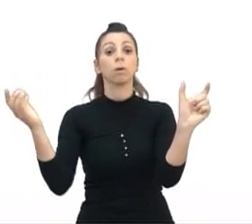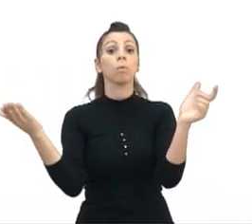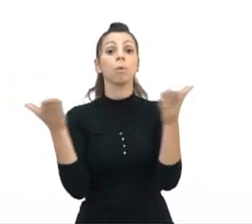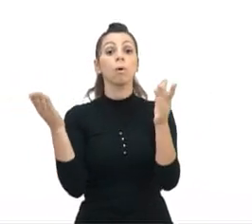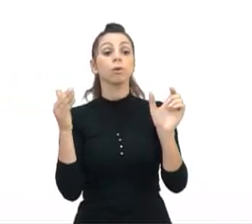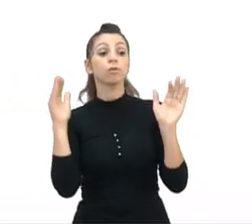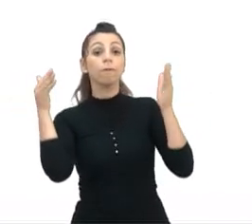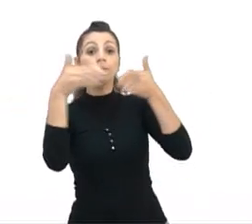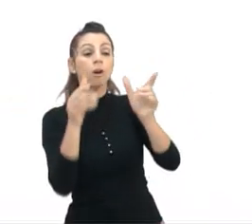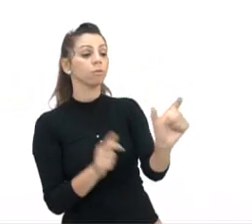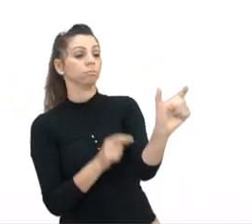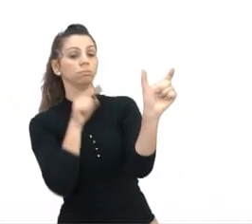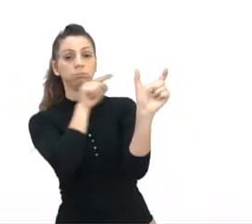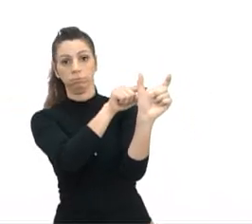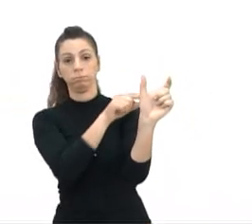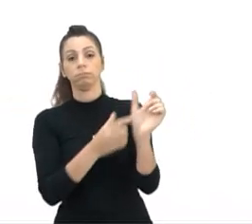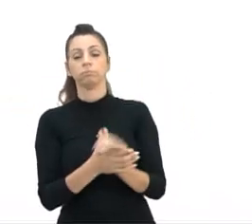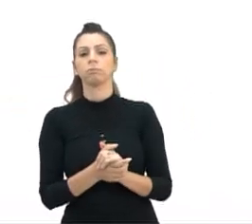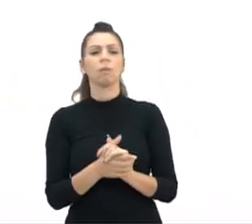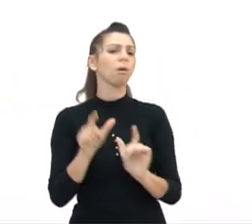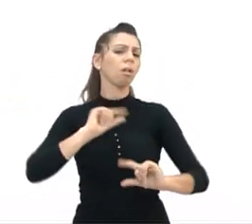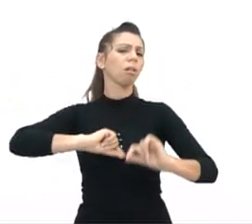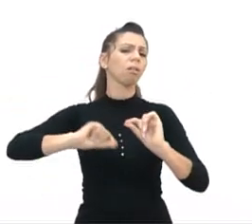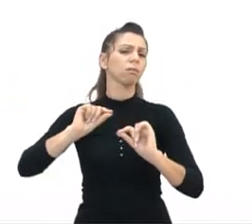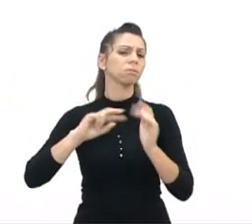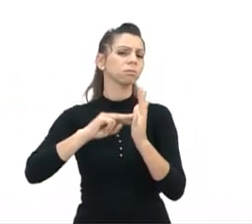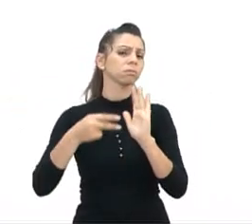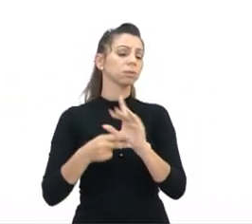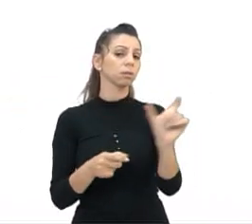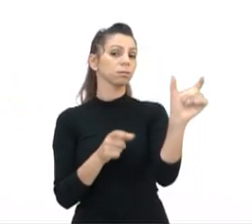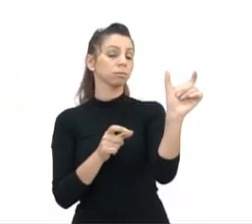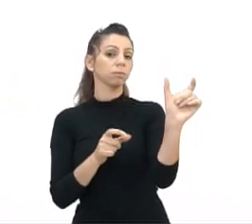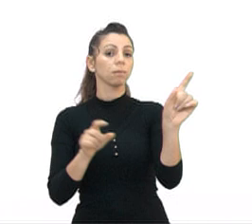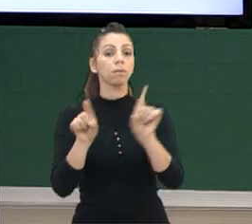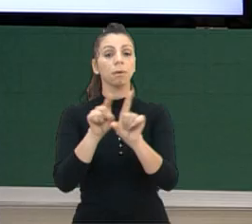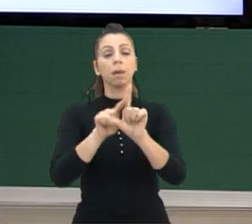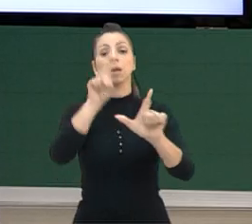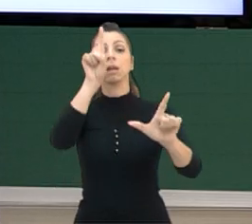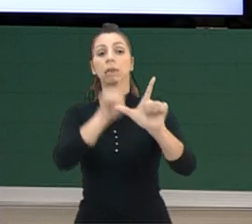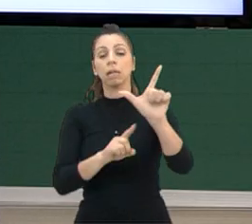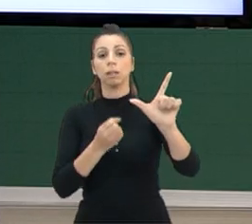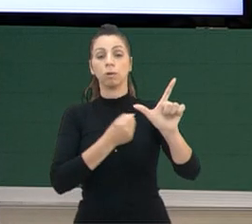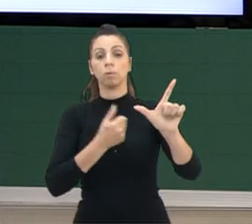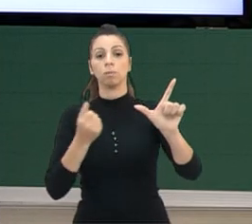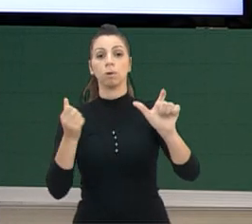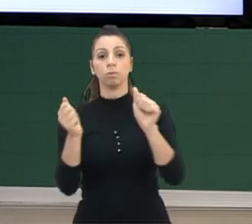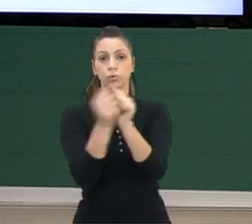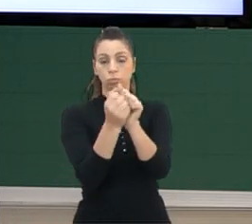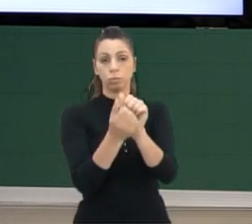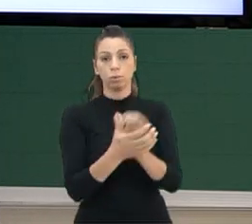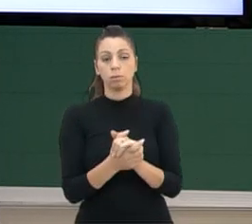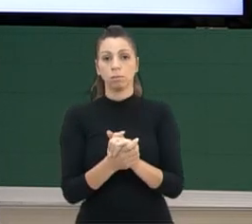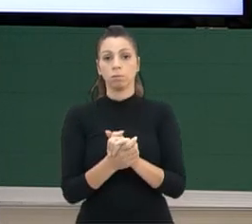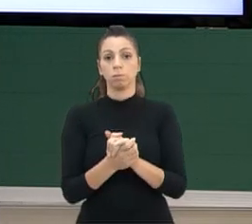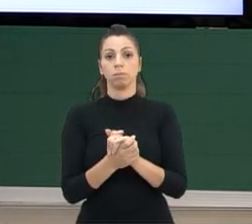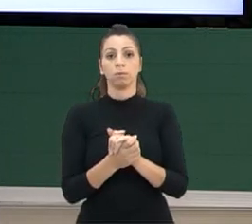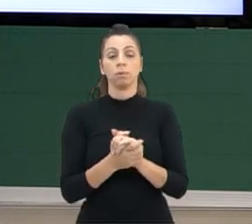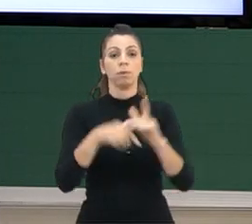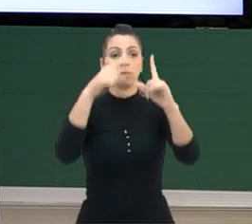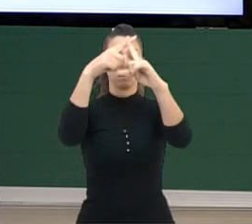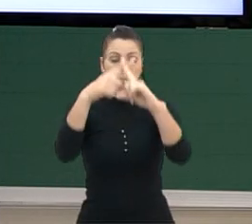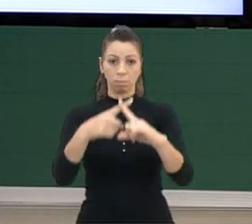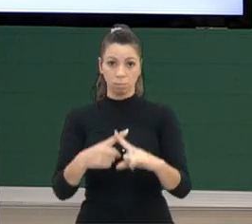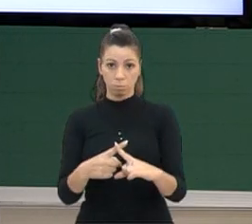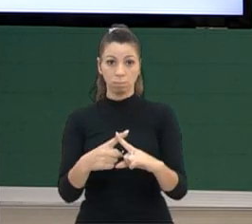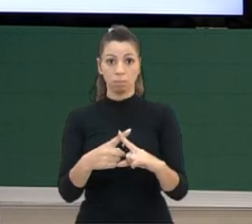monômio. O que são monômios ou termos algébricos? São multiplicações de números